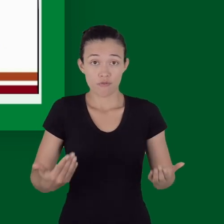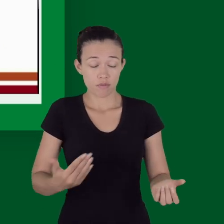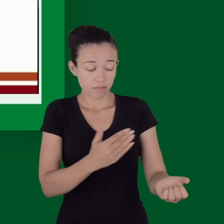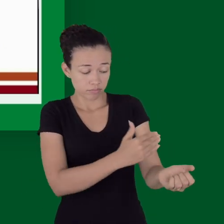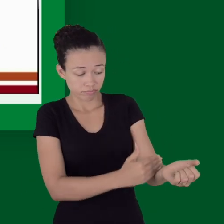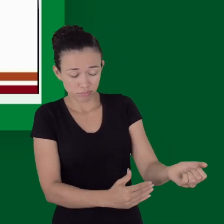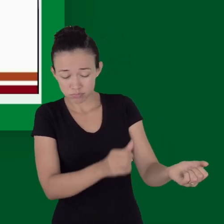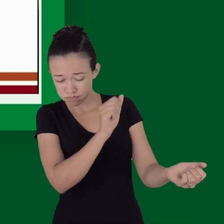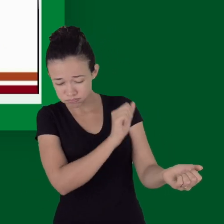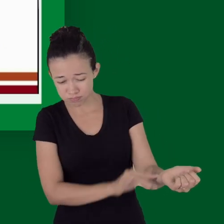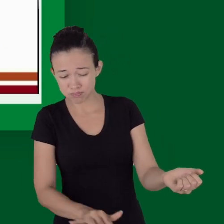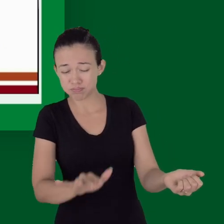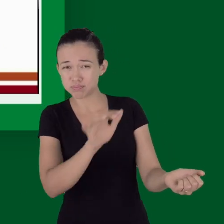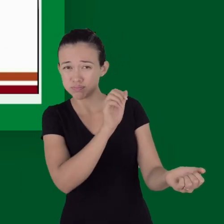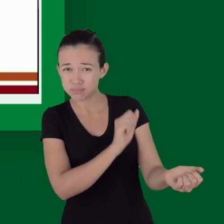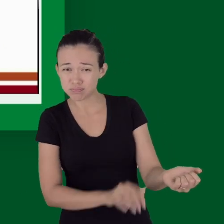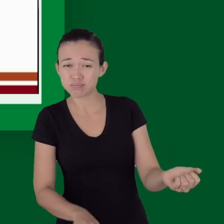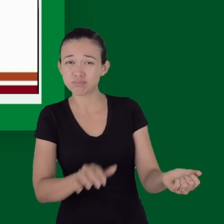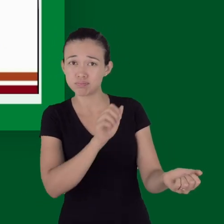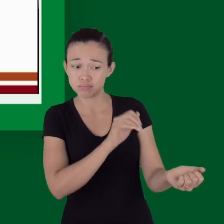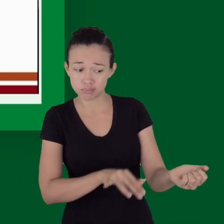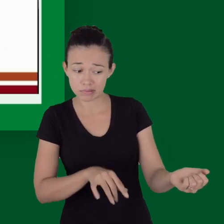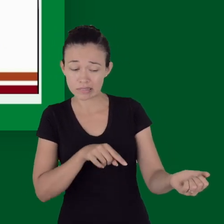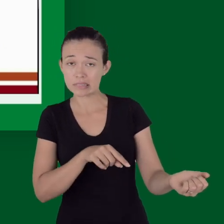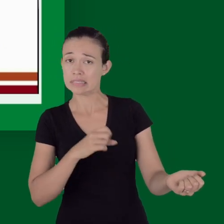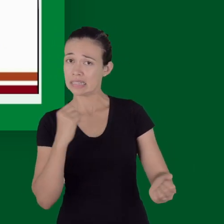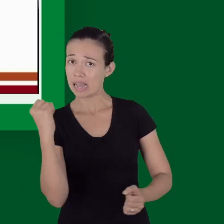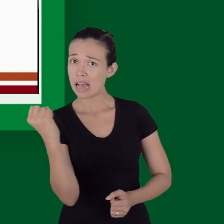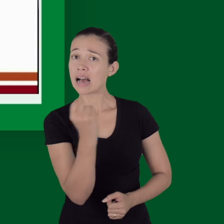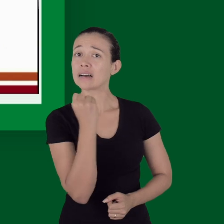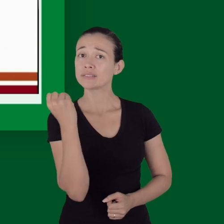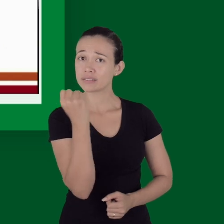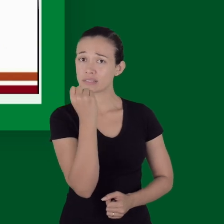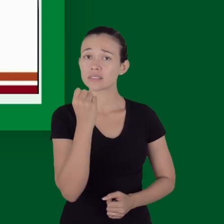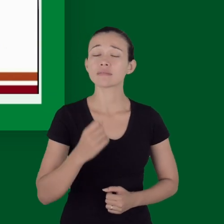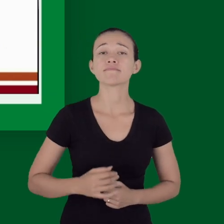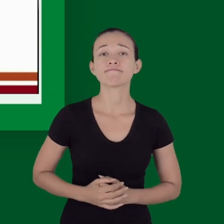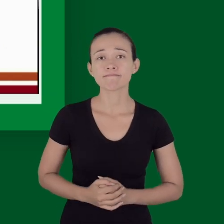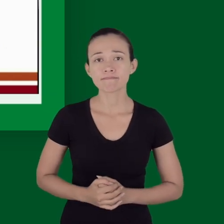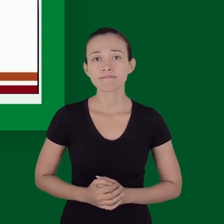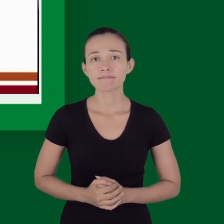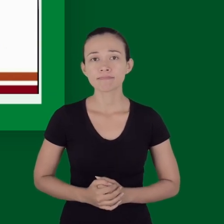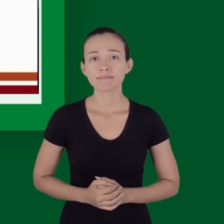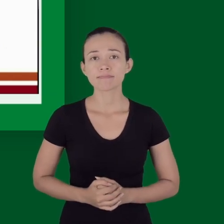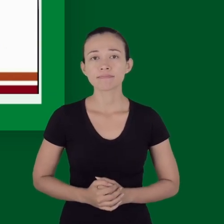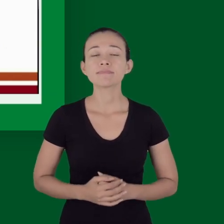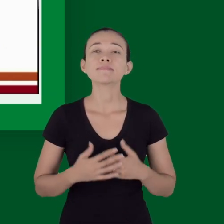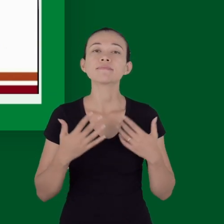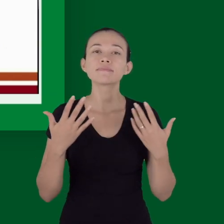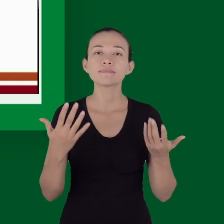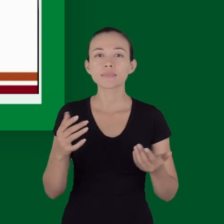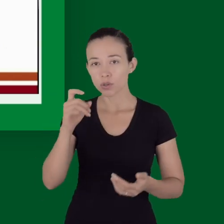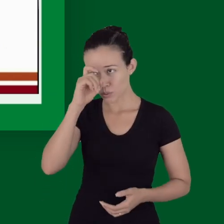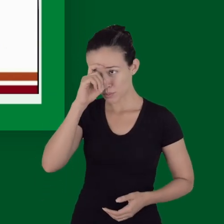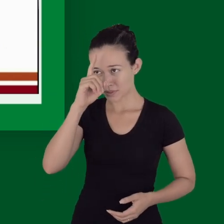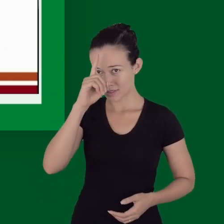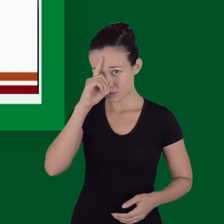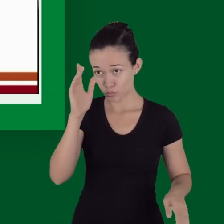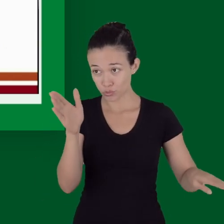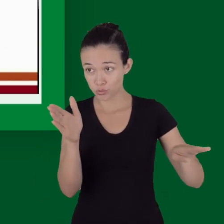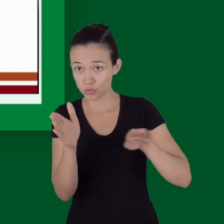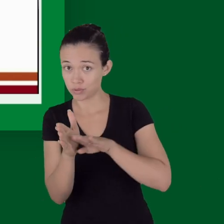exanguinante ou hemorragia externa grave né então o atendimento pré-hospitalar nas situações de trauma sofreu